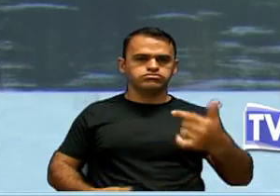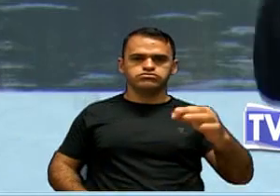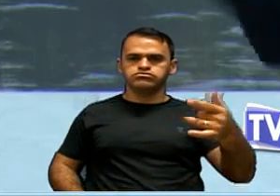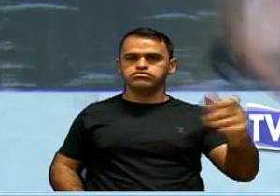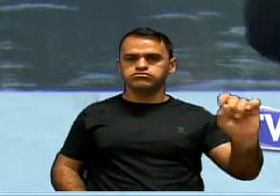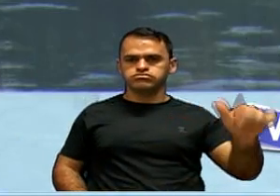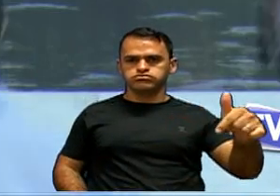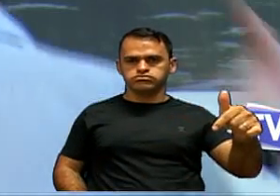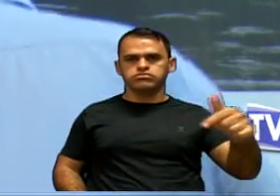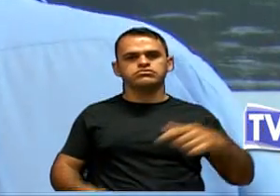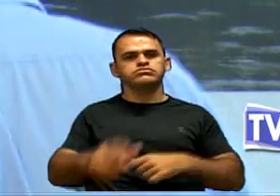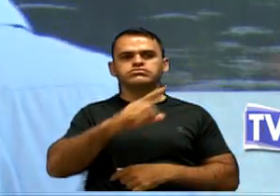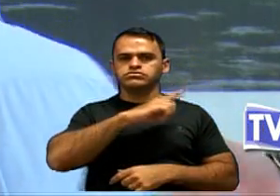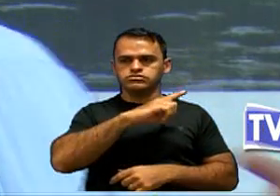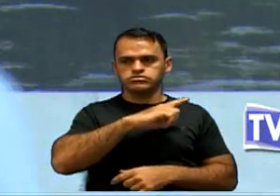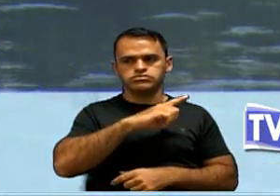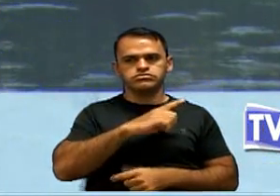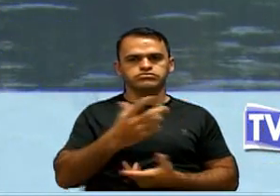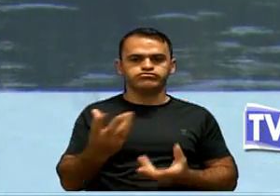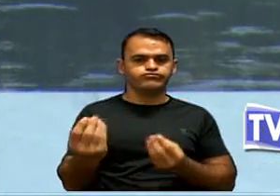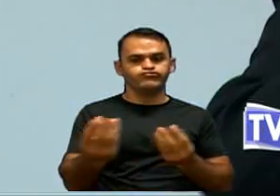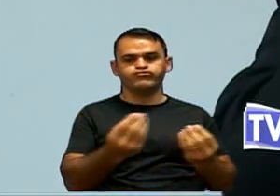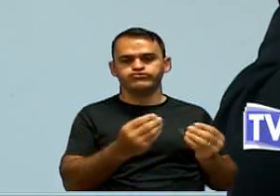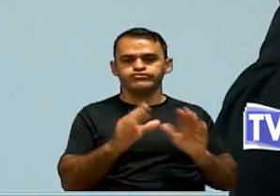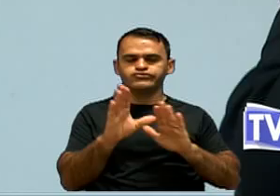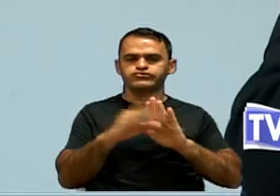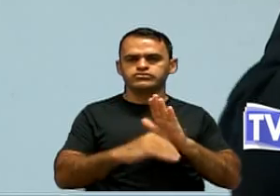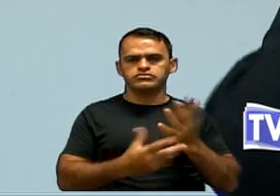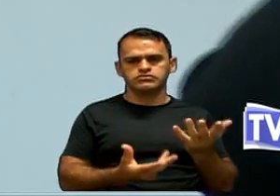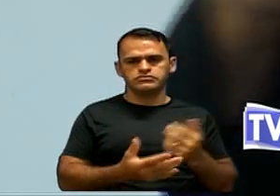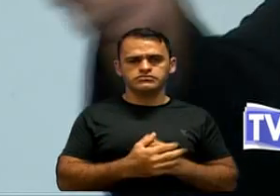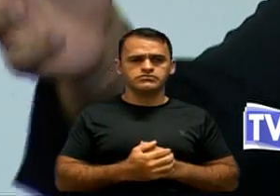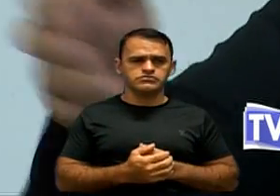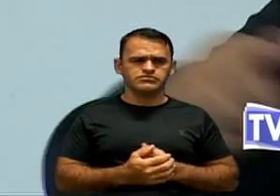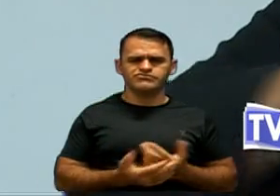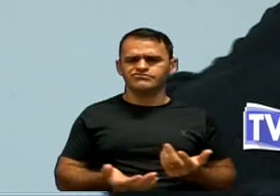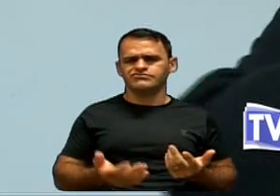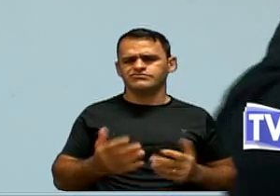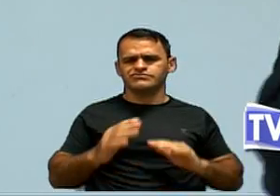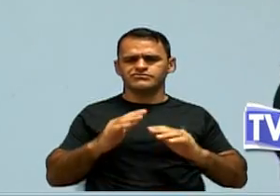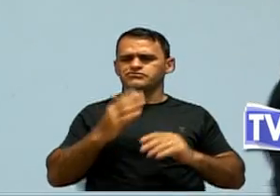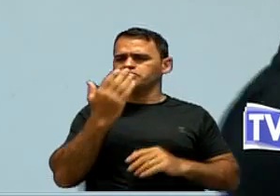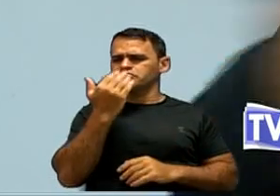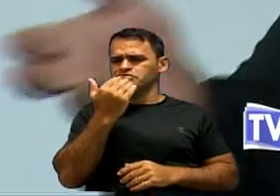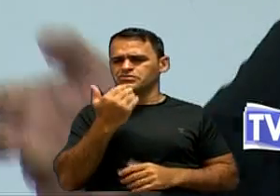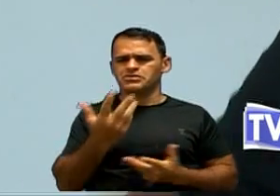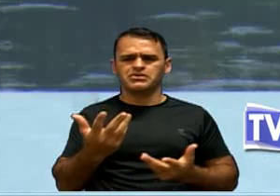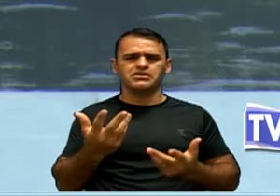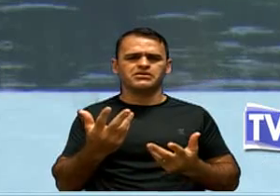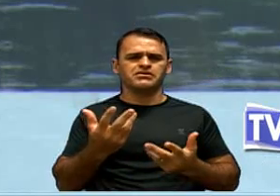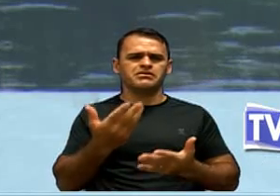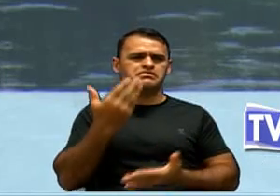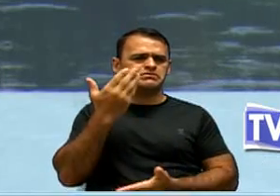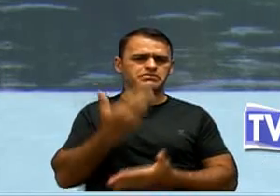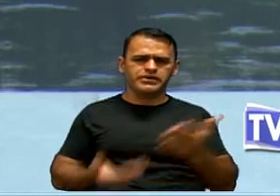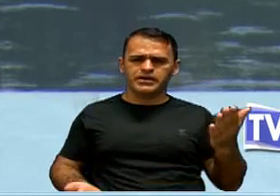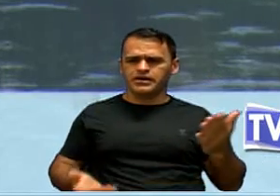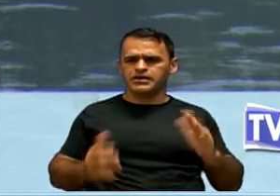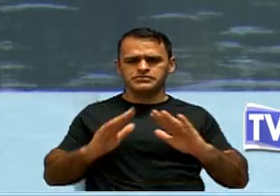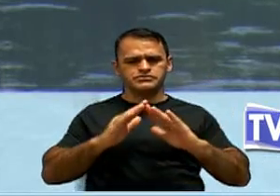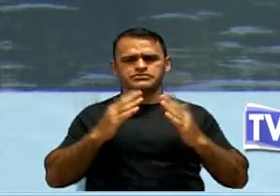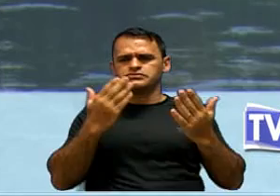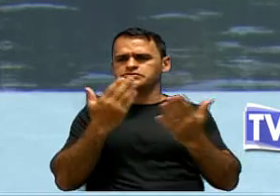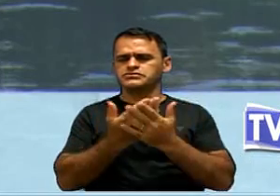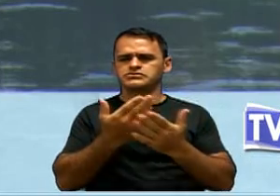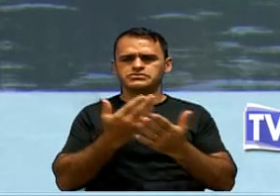superou, né? Quer dizer, tem aumentado consideravelmente. Pior que eles entram, estouram a comida da criançada, os trabalhos que as crianças